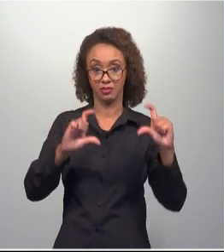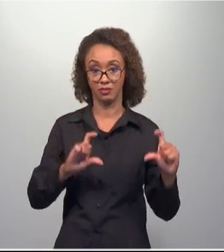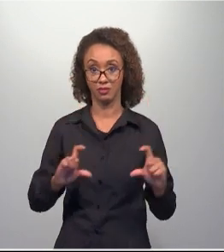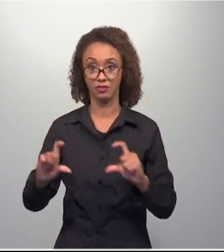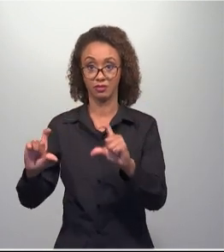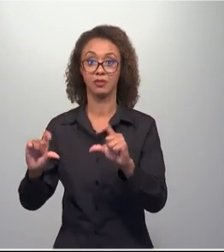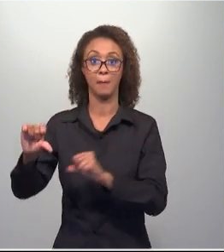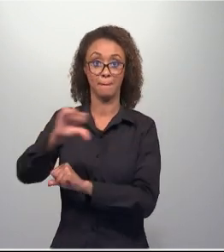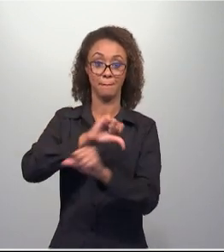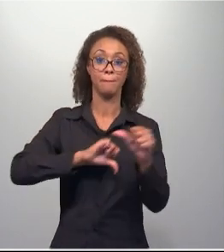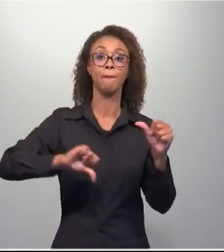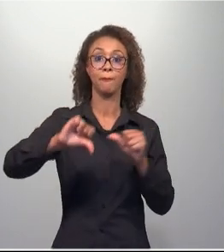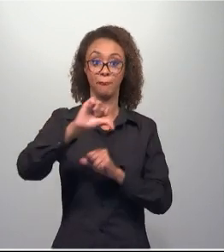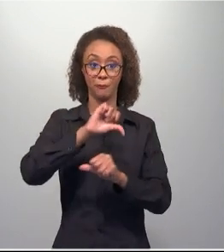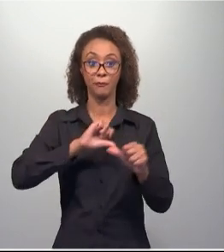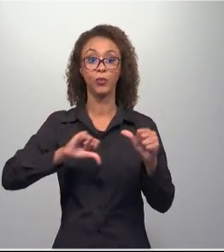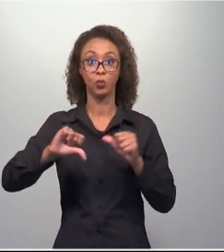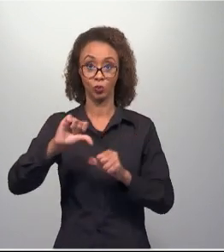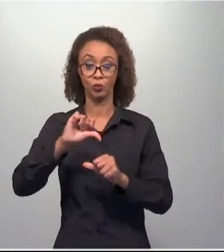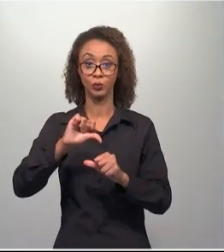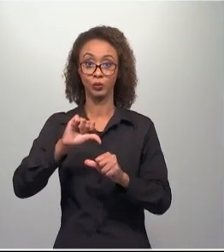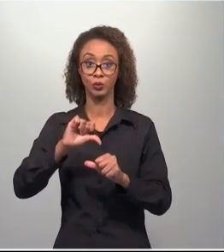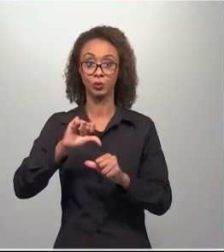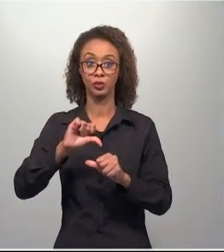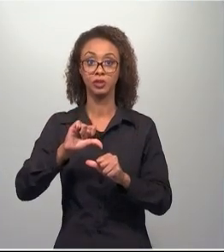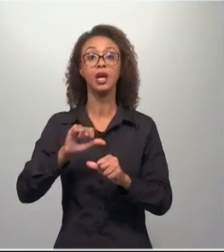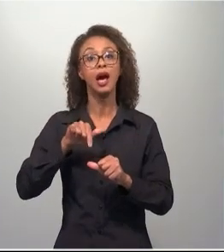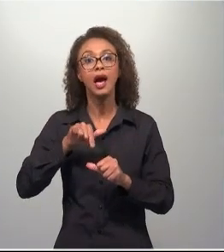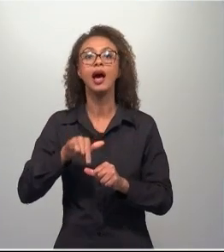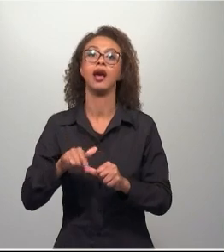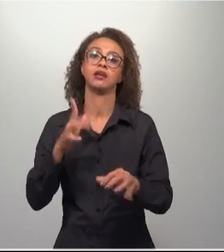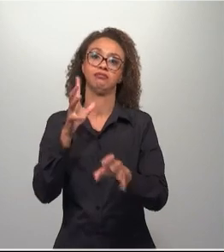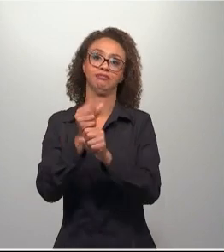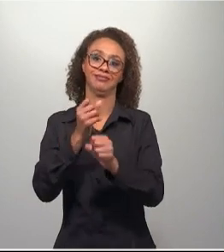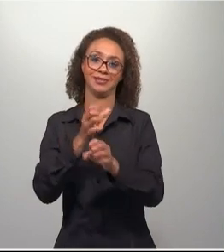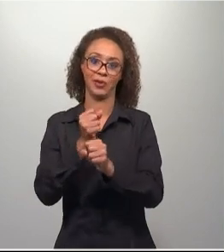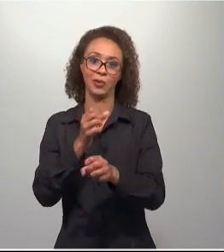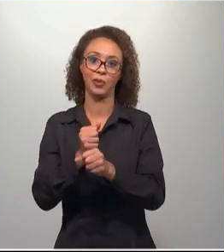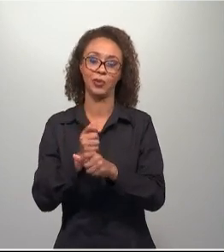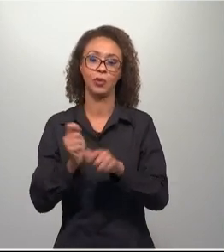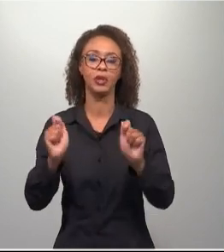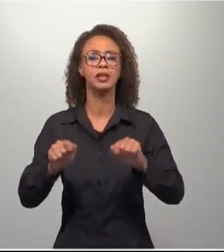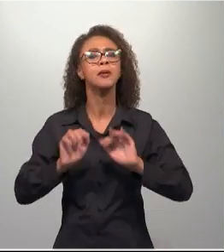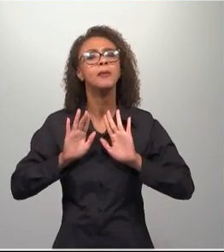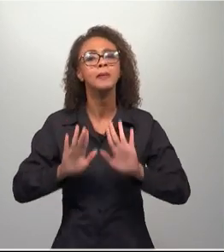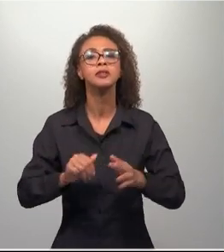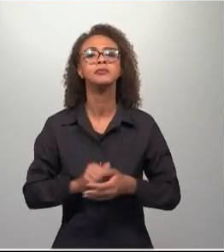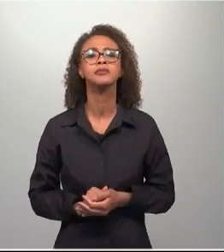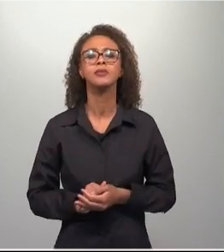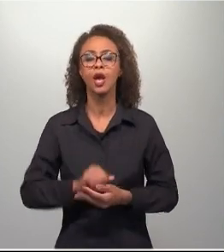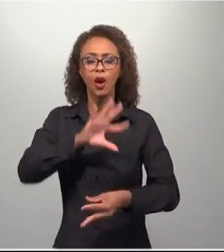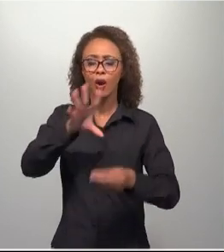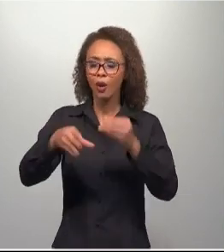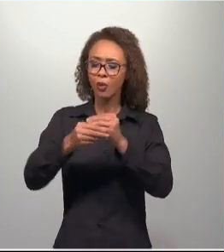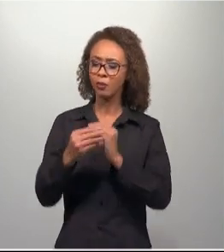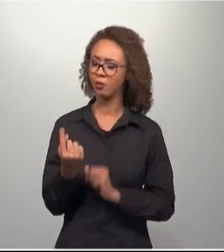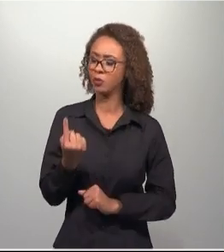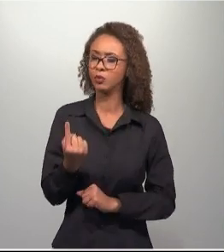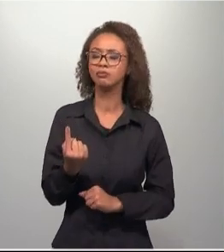os decimais equivalentes para poder calcular ele em complemento um